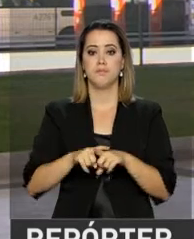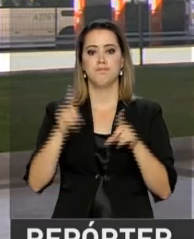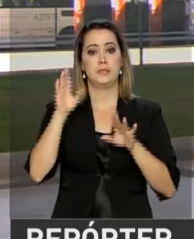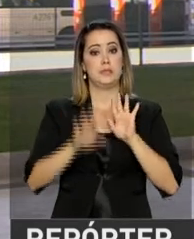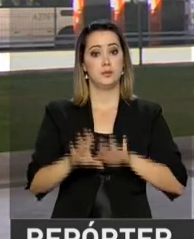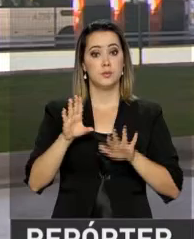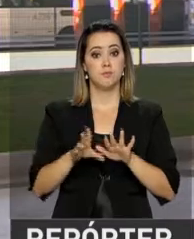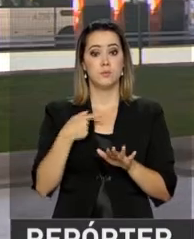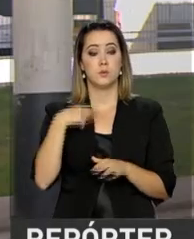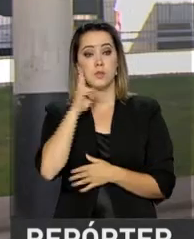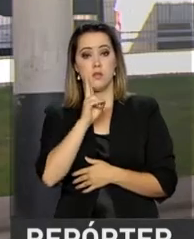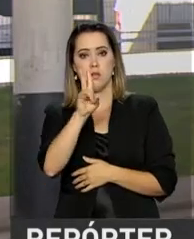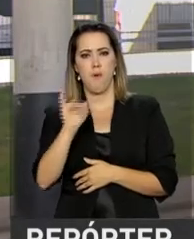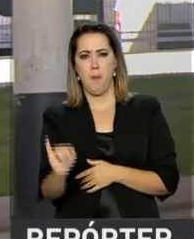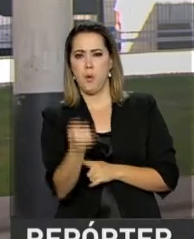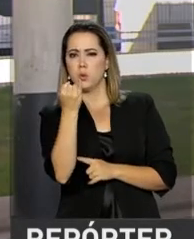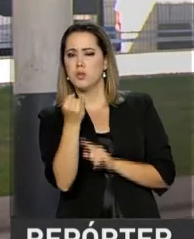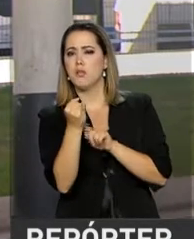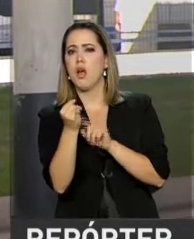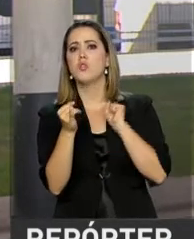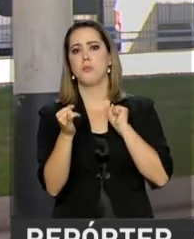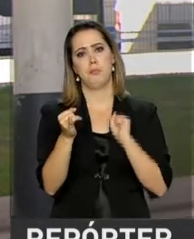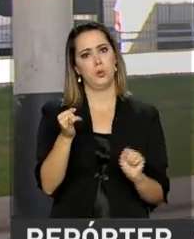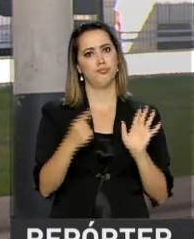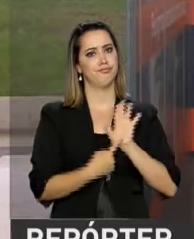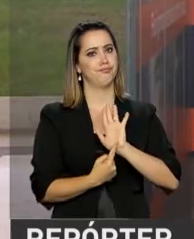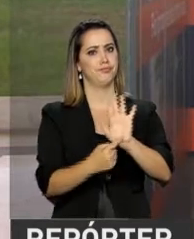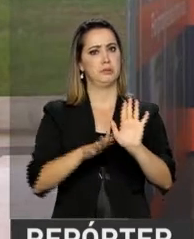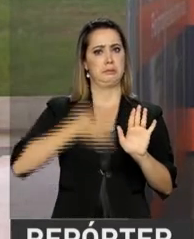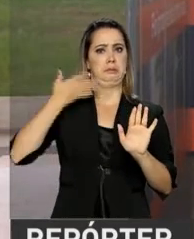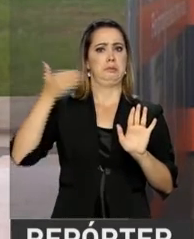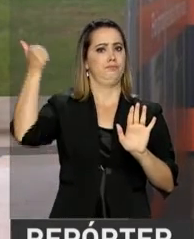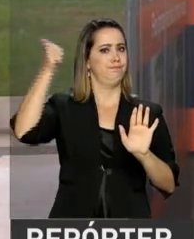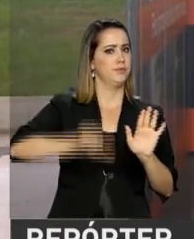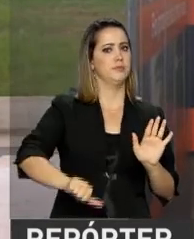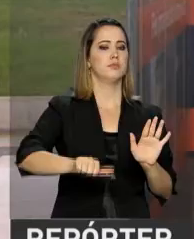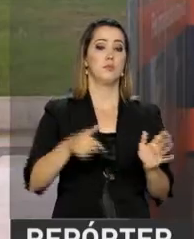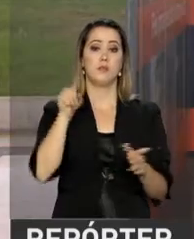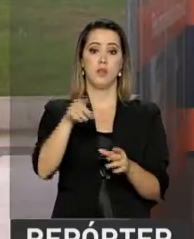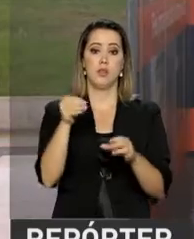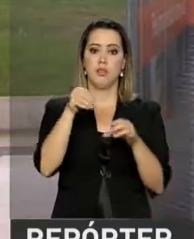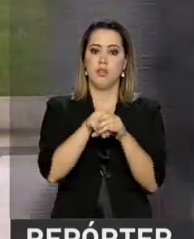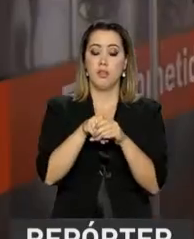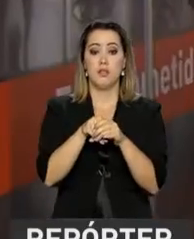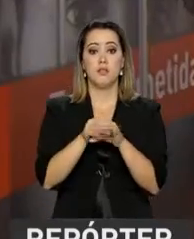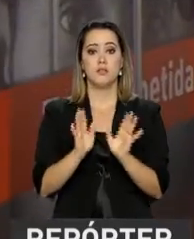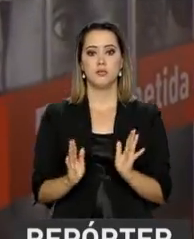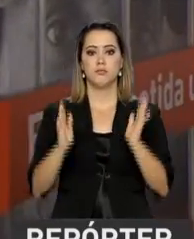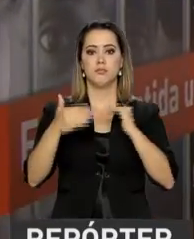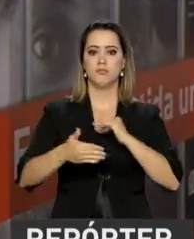às vezes o que parece ser uma oportunidade pode se revelar uma surpresa nada agradável dentro da caixa